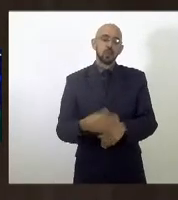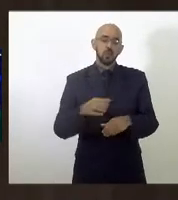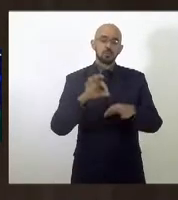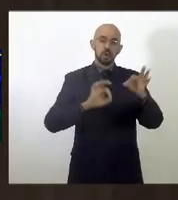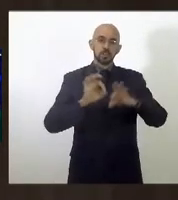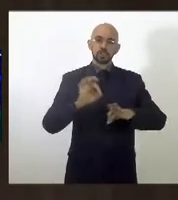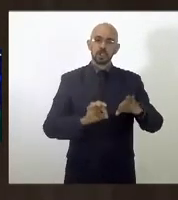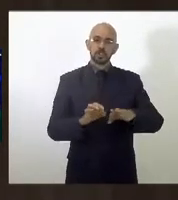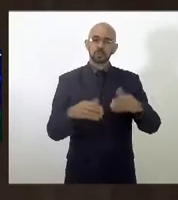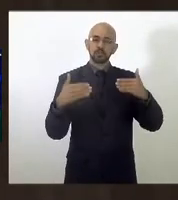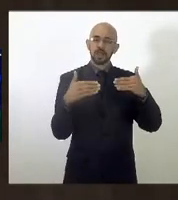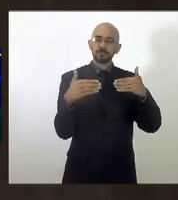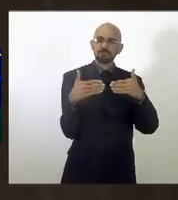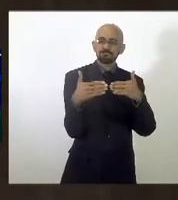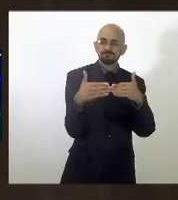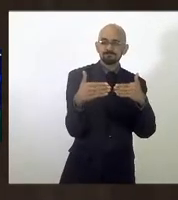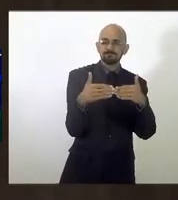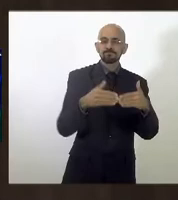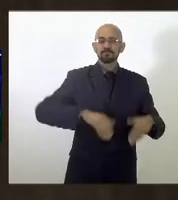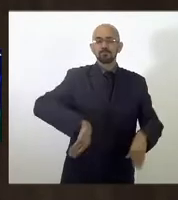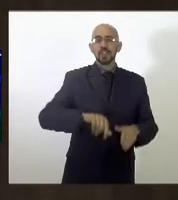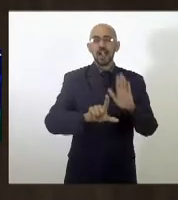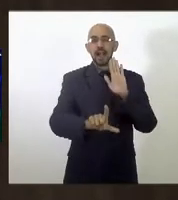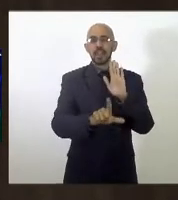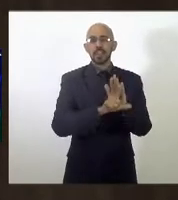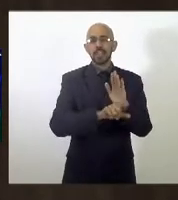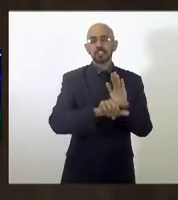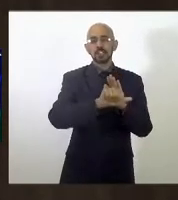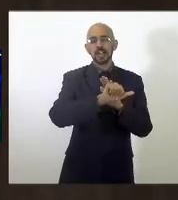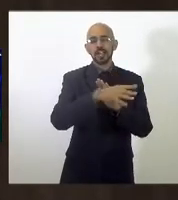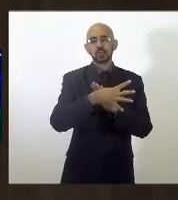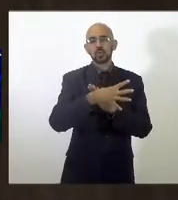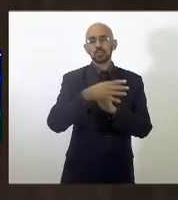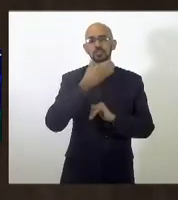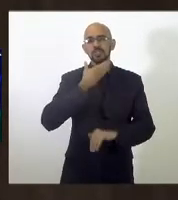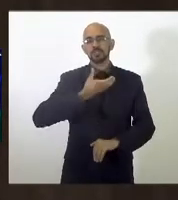Lei 9.131, de 14 de